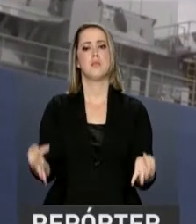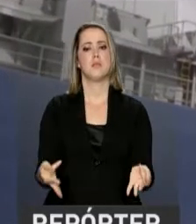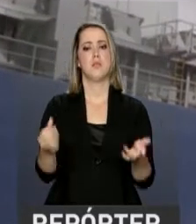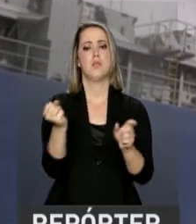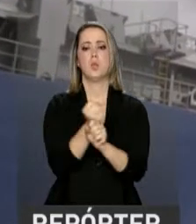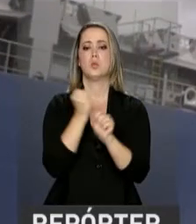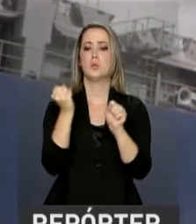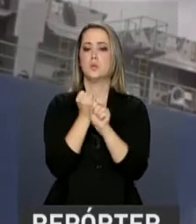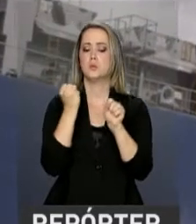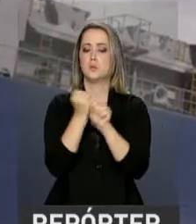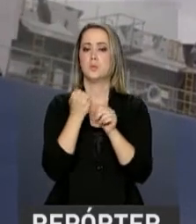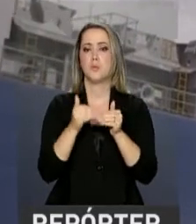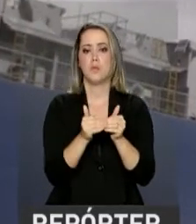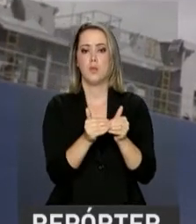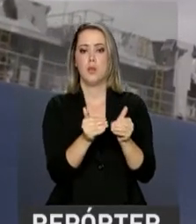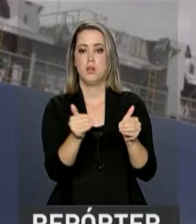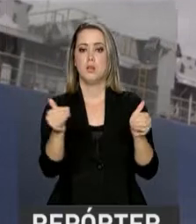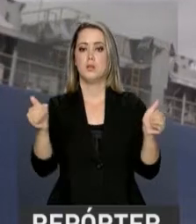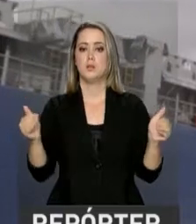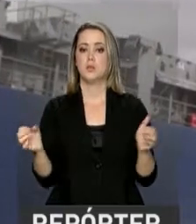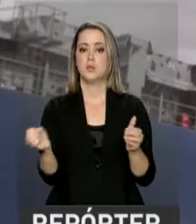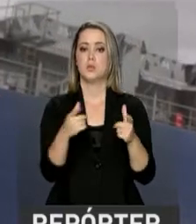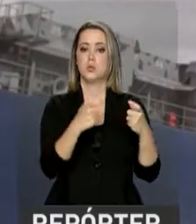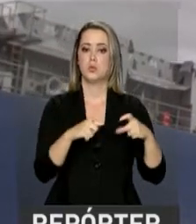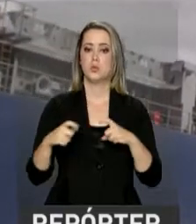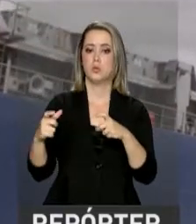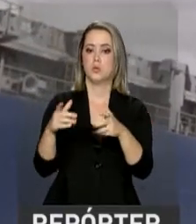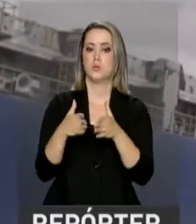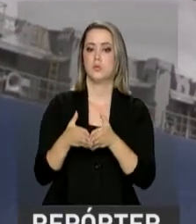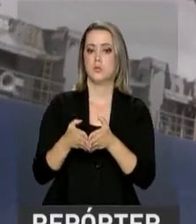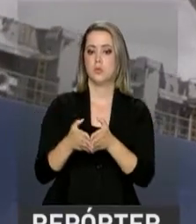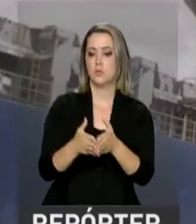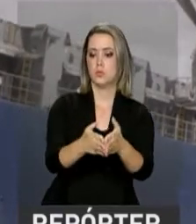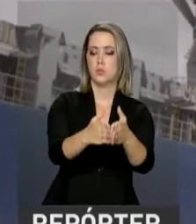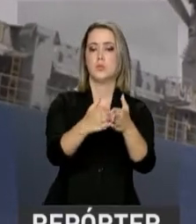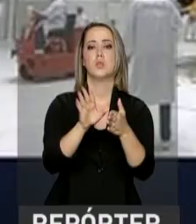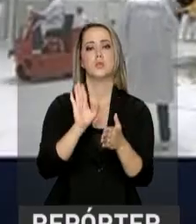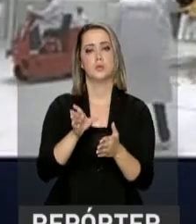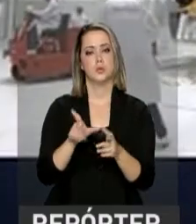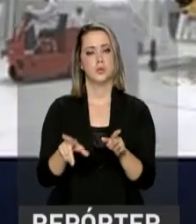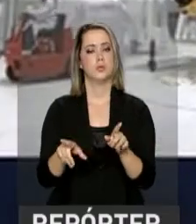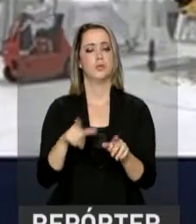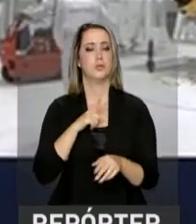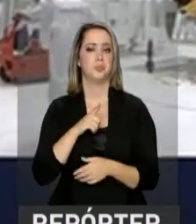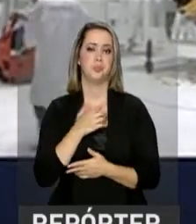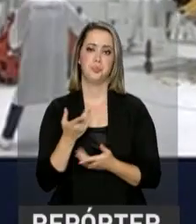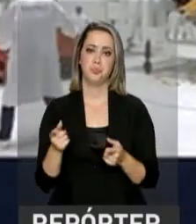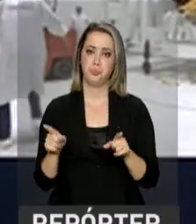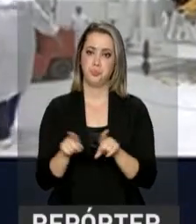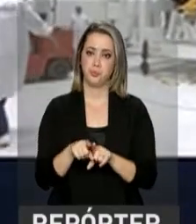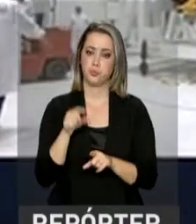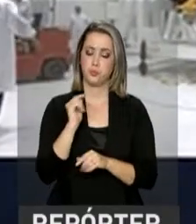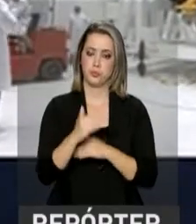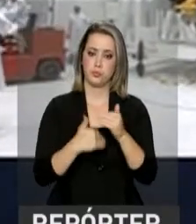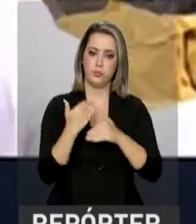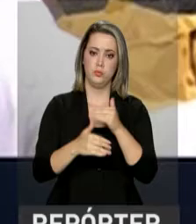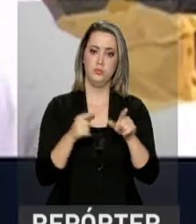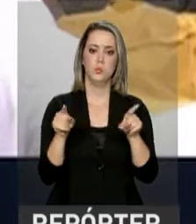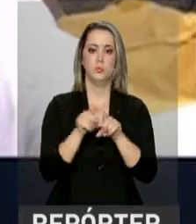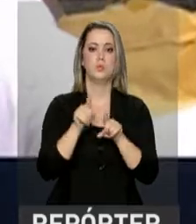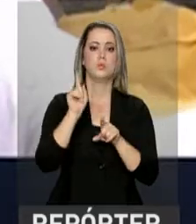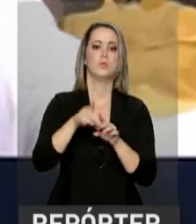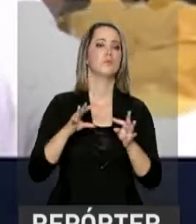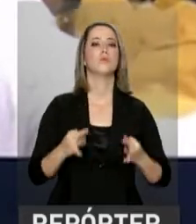para autorização e construção de novos terminais privados ou ampliação dos que já existem. E os avanços em infraestrutura são também